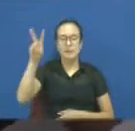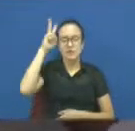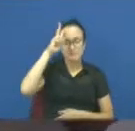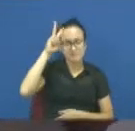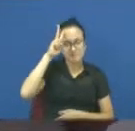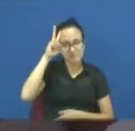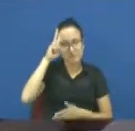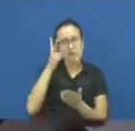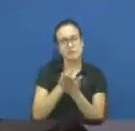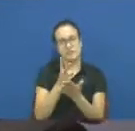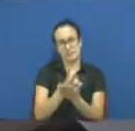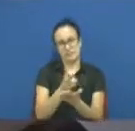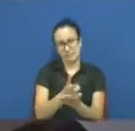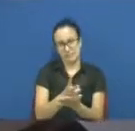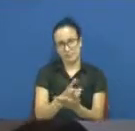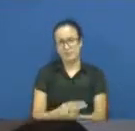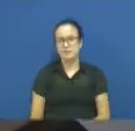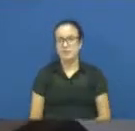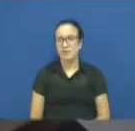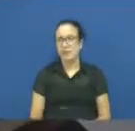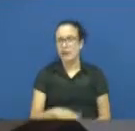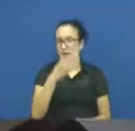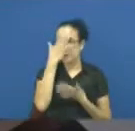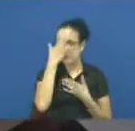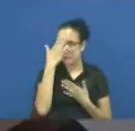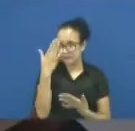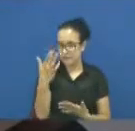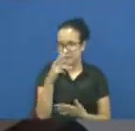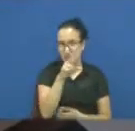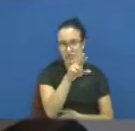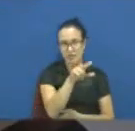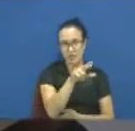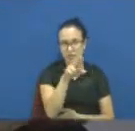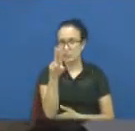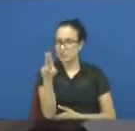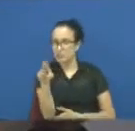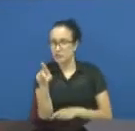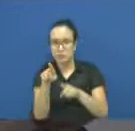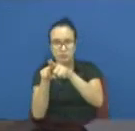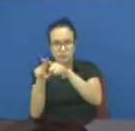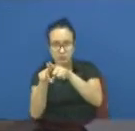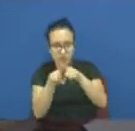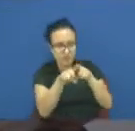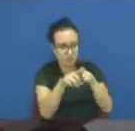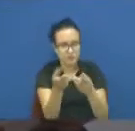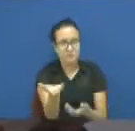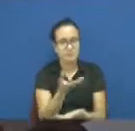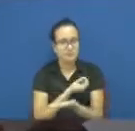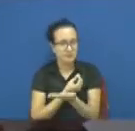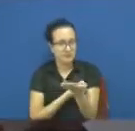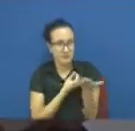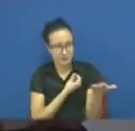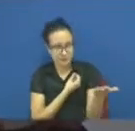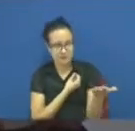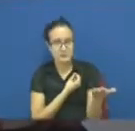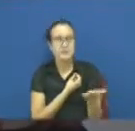Quero agradecer aqui os irmãos Arthur José Soares, Mário José